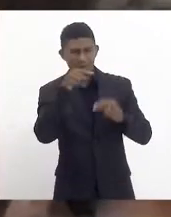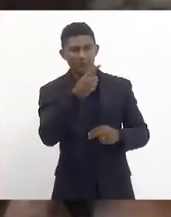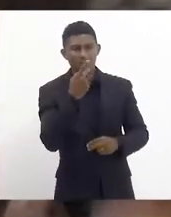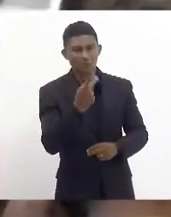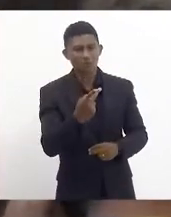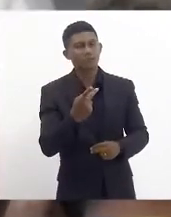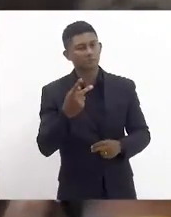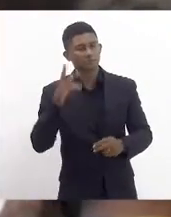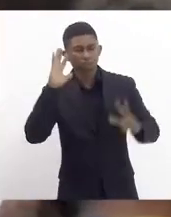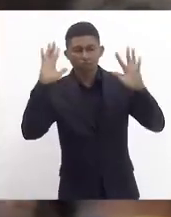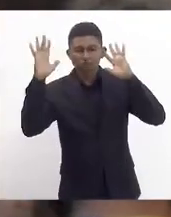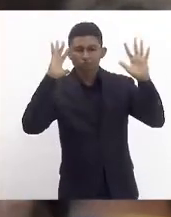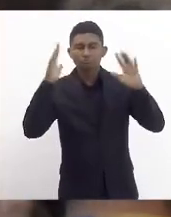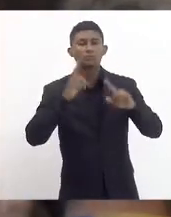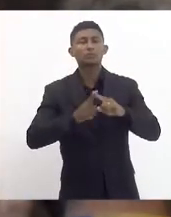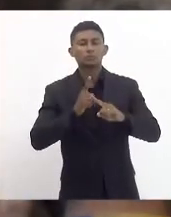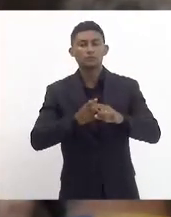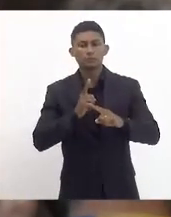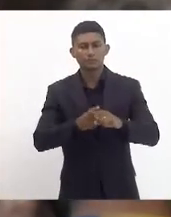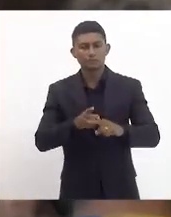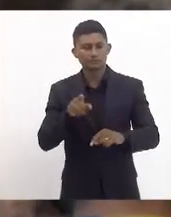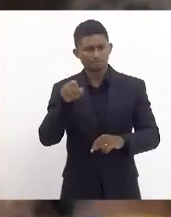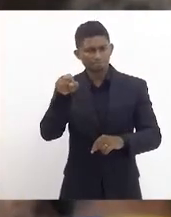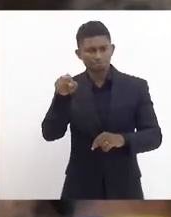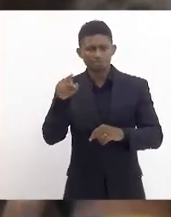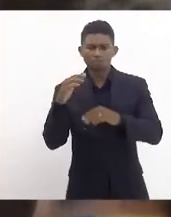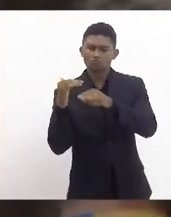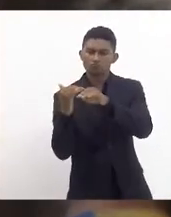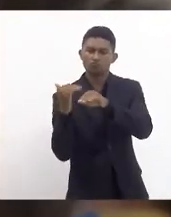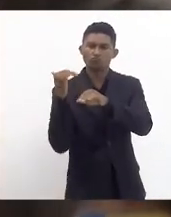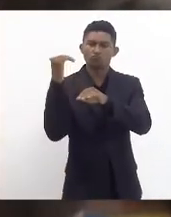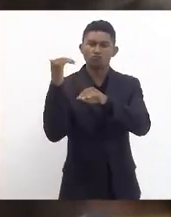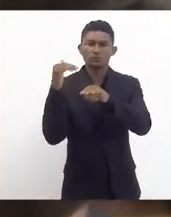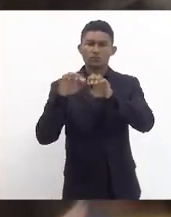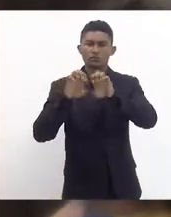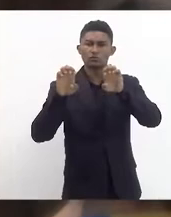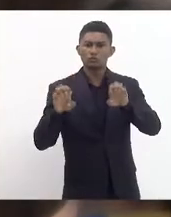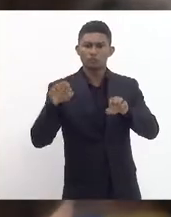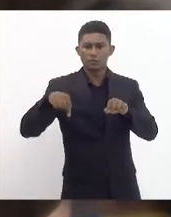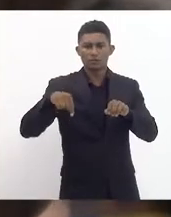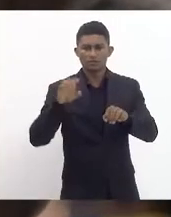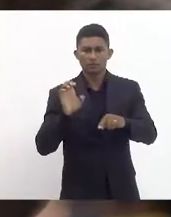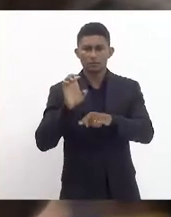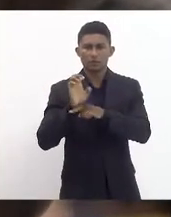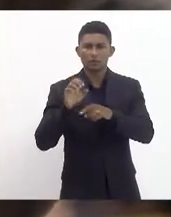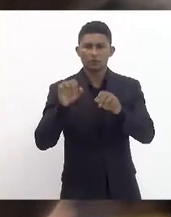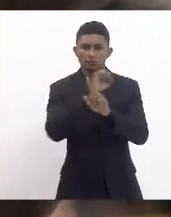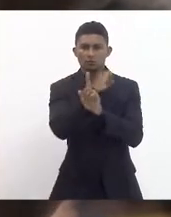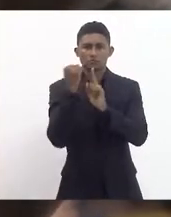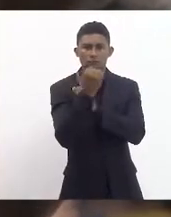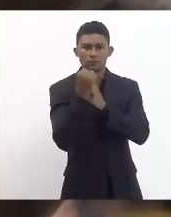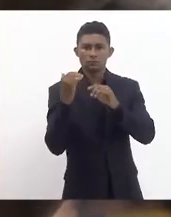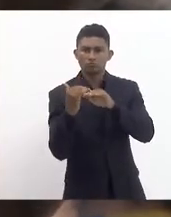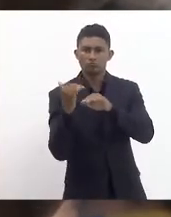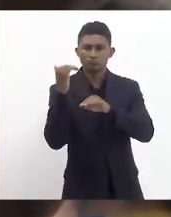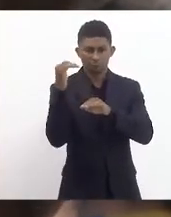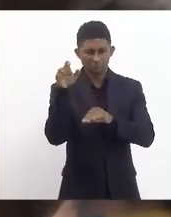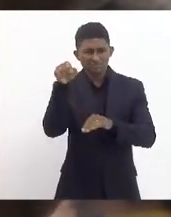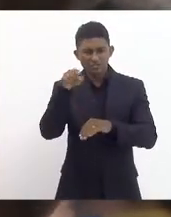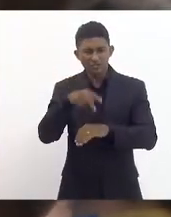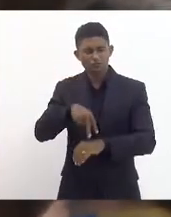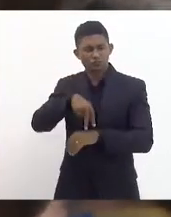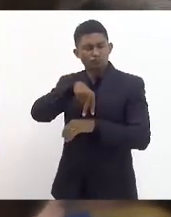fato, alguém que assume uma estrutura tão importante do Estado não pode ter esse tipo de postura.